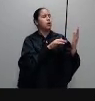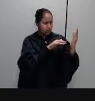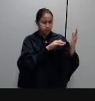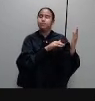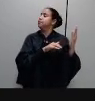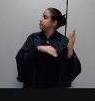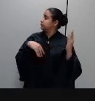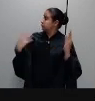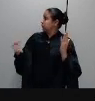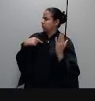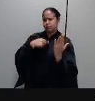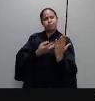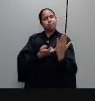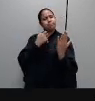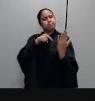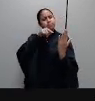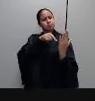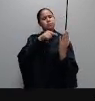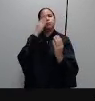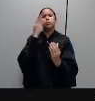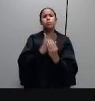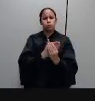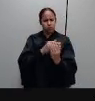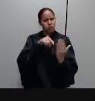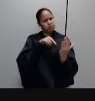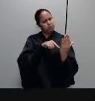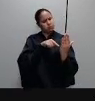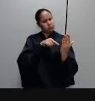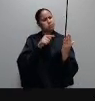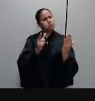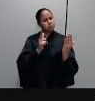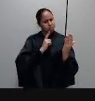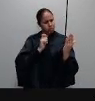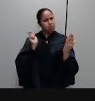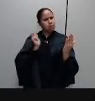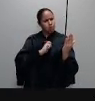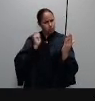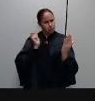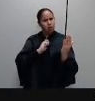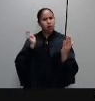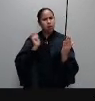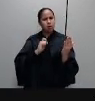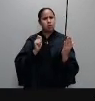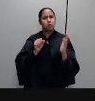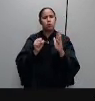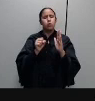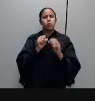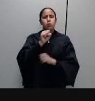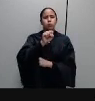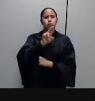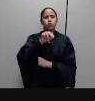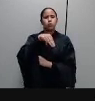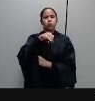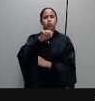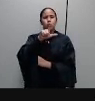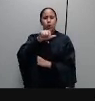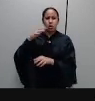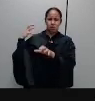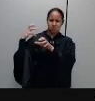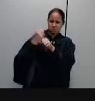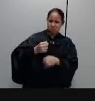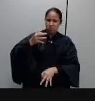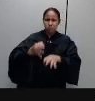entendendo está Pois eu quero ver ensejo para aplicar o set porque é a perícia foi